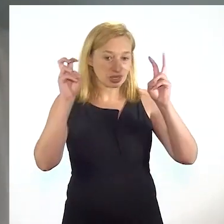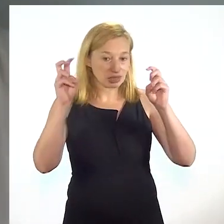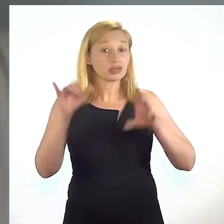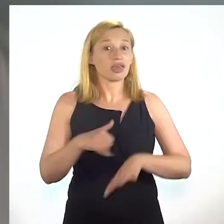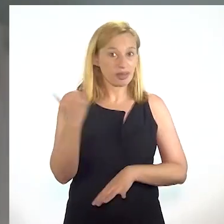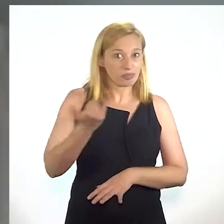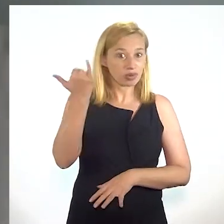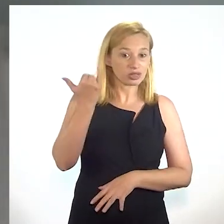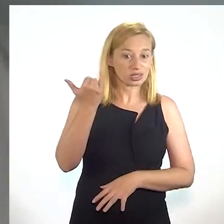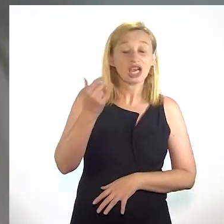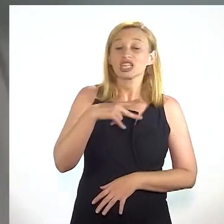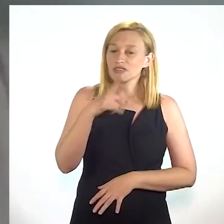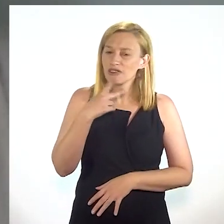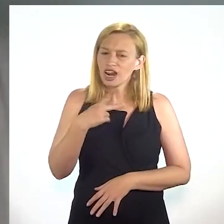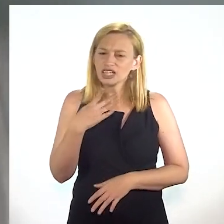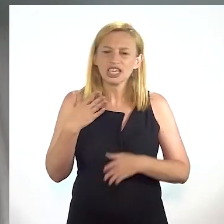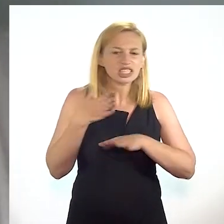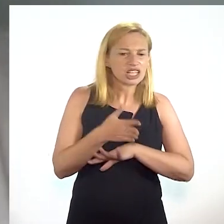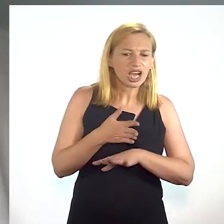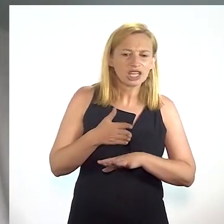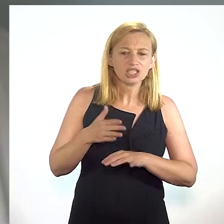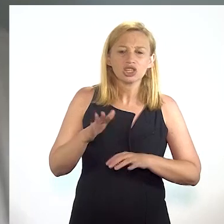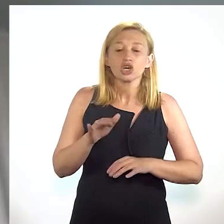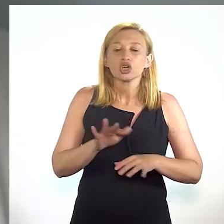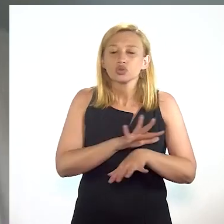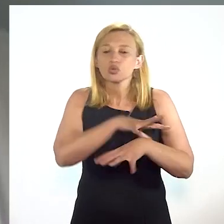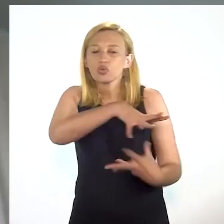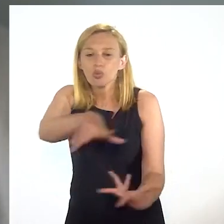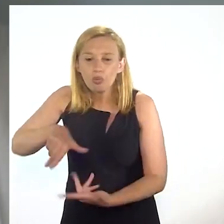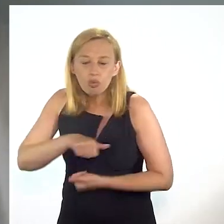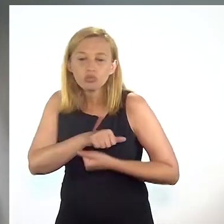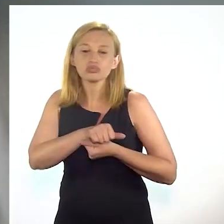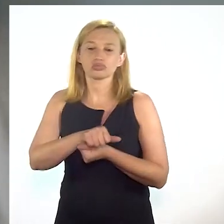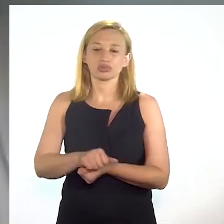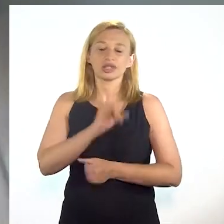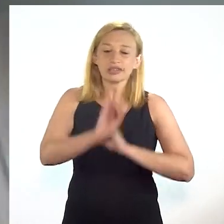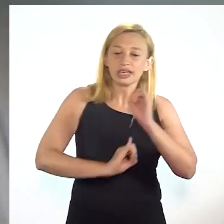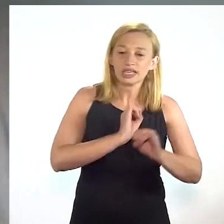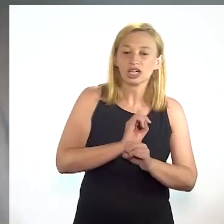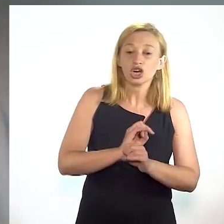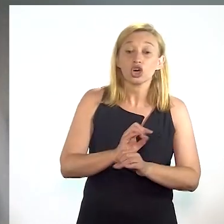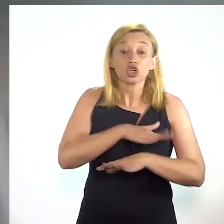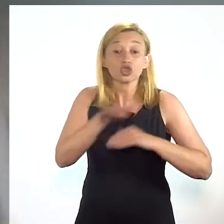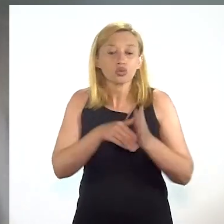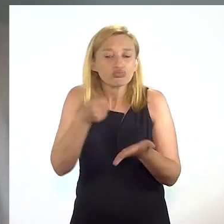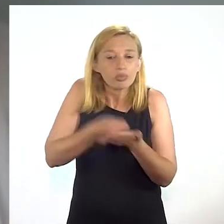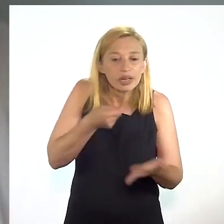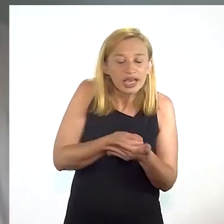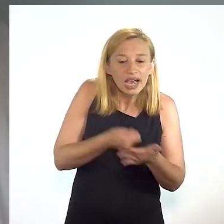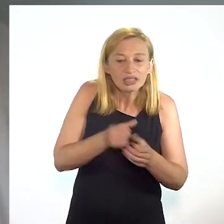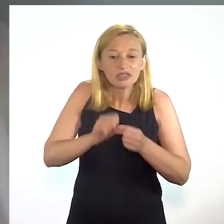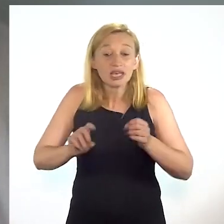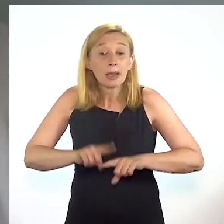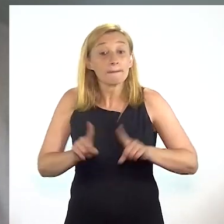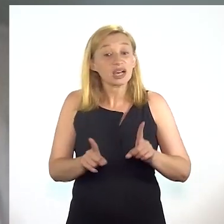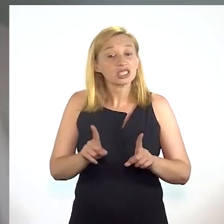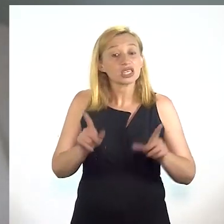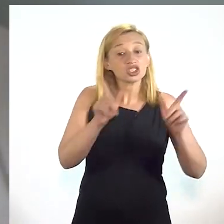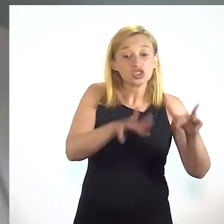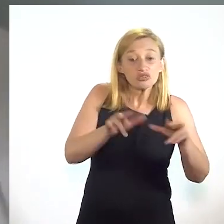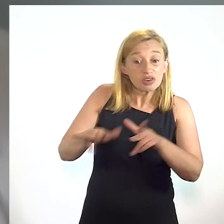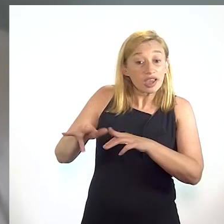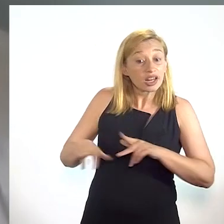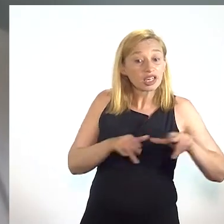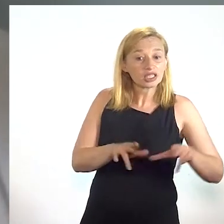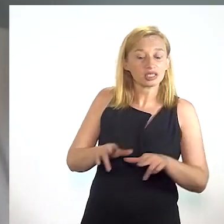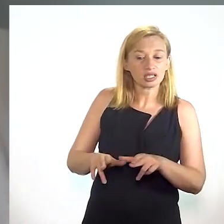falar mais sobre isso, porque é muito importante, né? A gente está falando aí da entrada no mundo digital, que todo mundo foi obrigado a fazer, mas que a gente